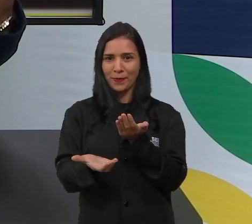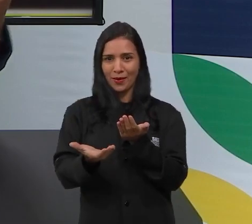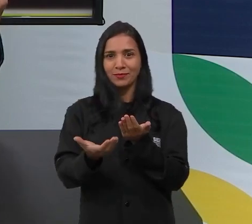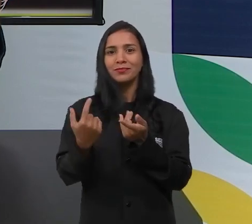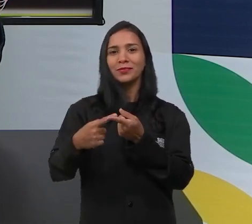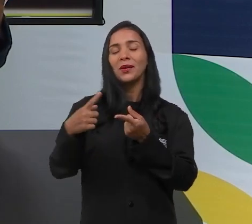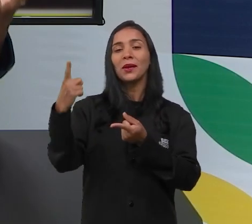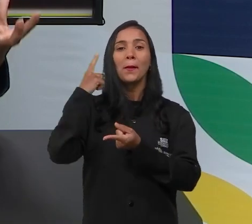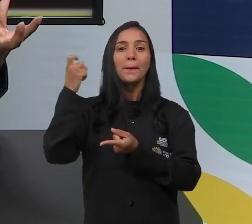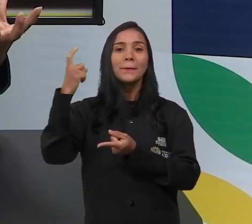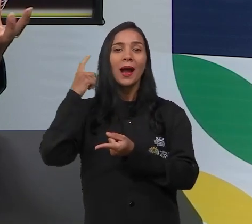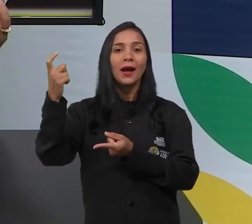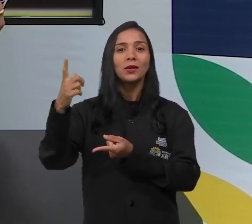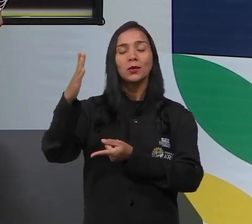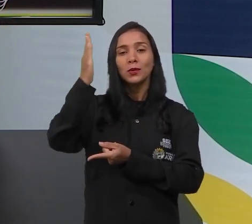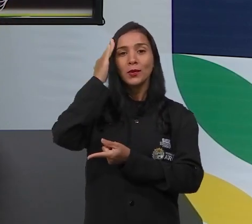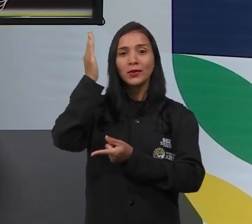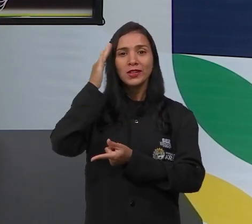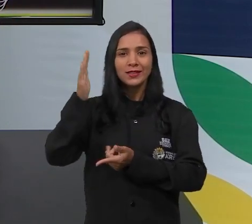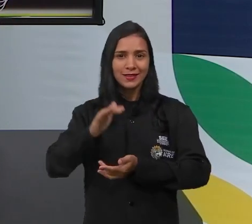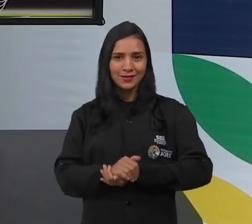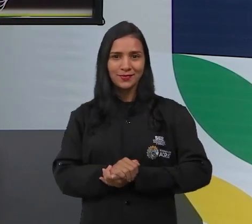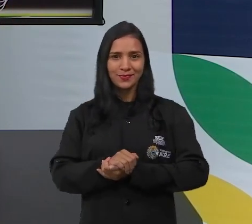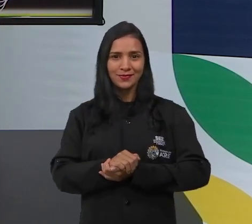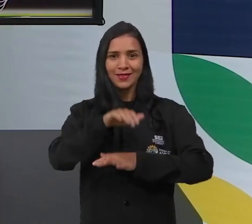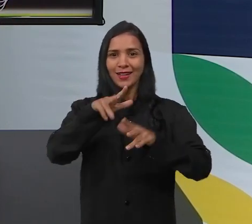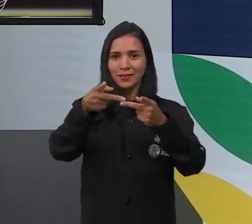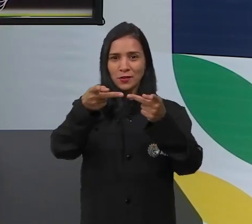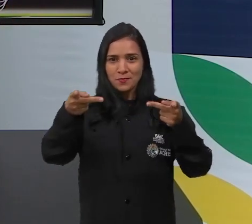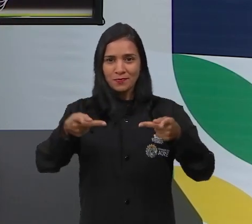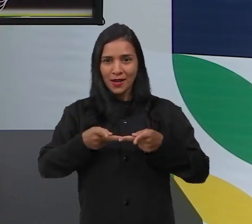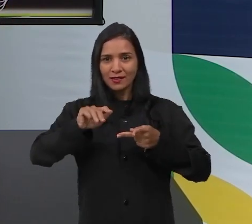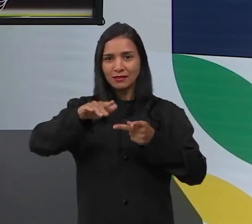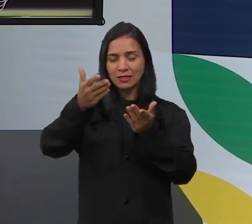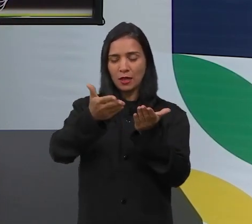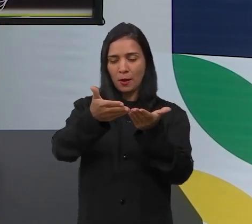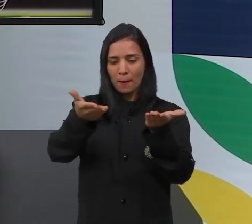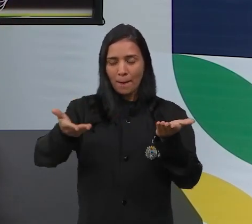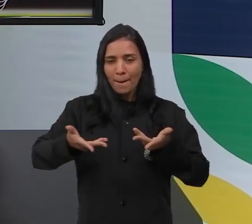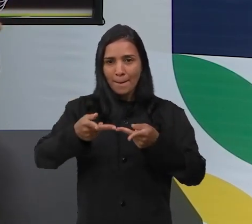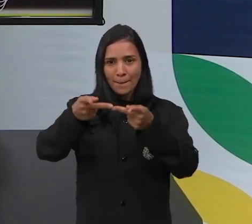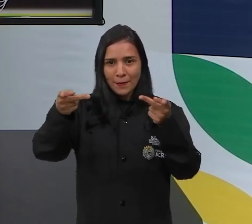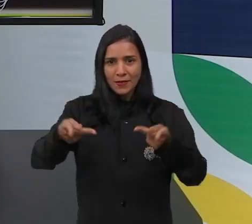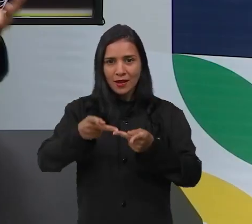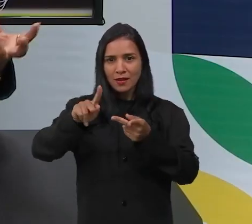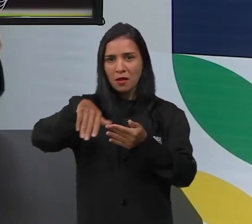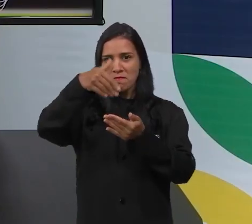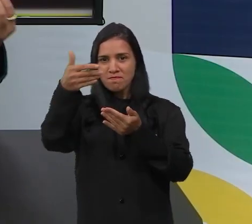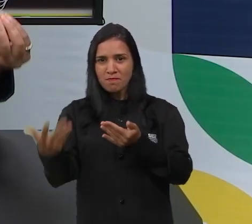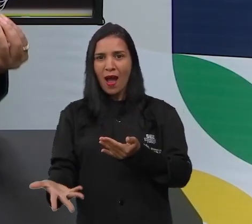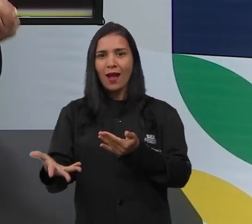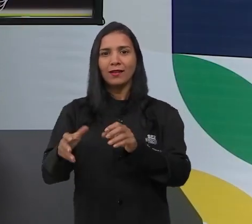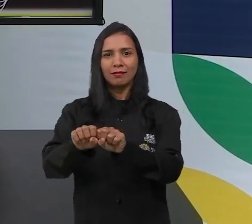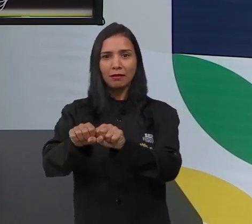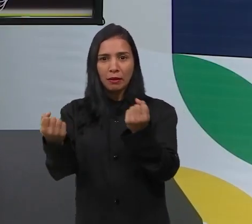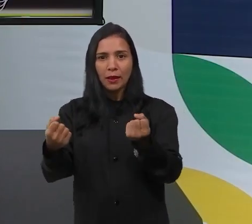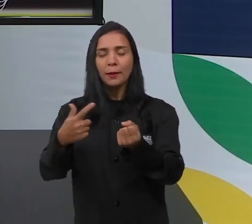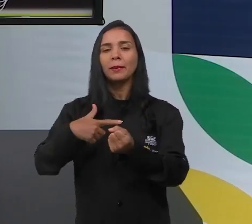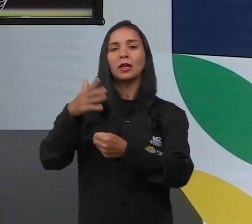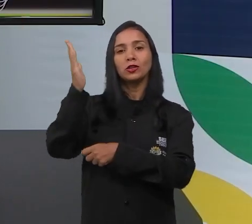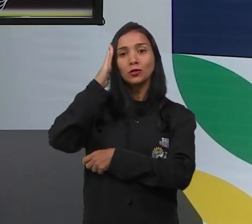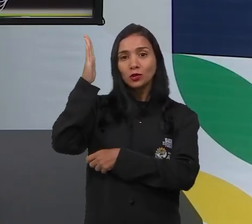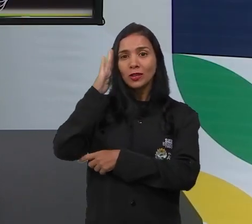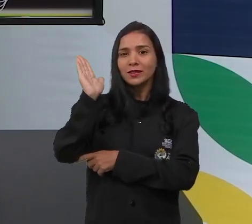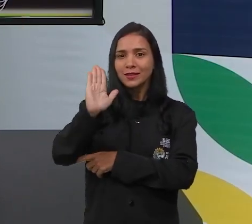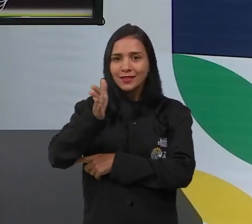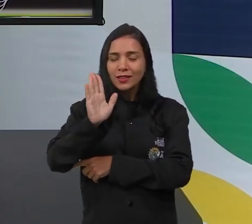pelo som que fez. Então, o que identifica esse som, tanto do cotidiano, dos objetos, quanto